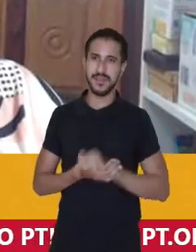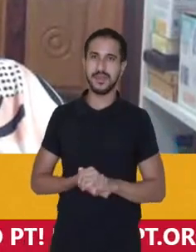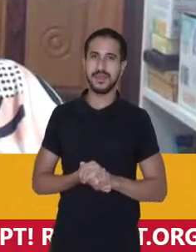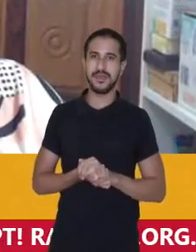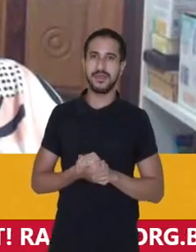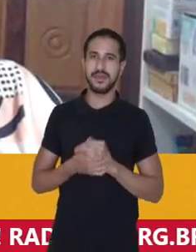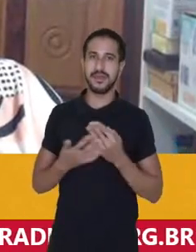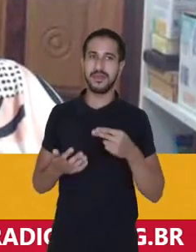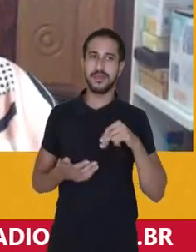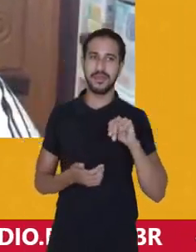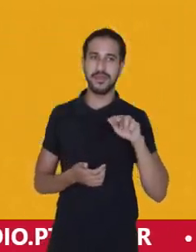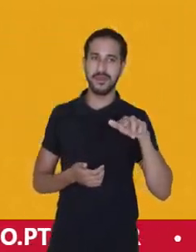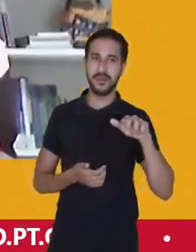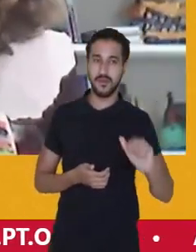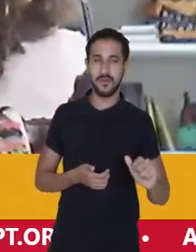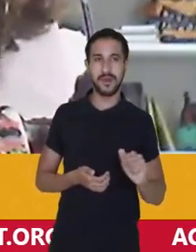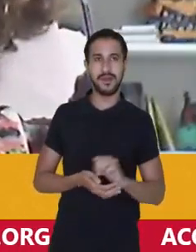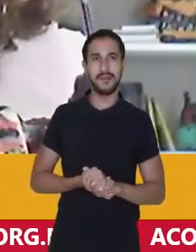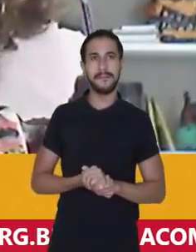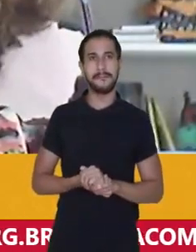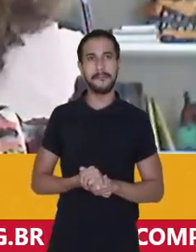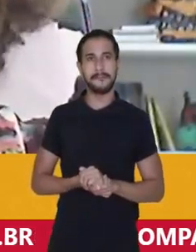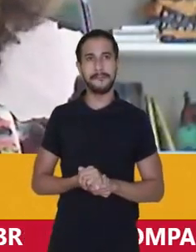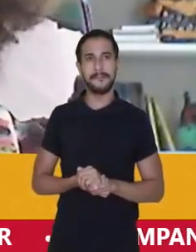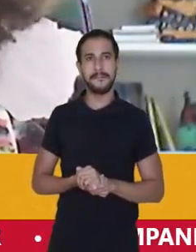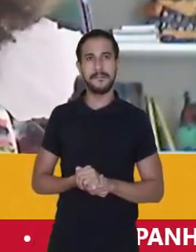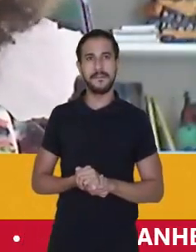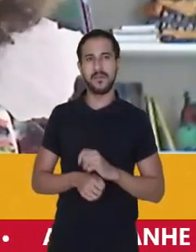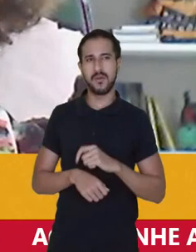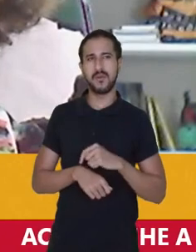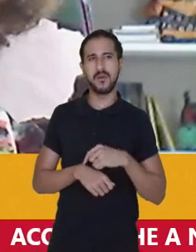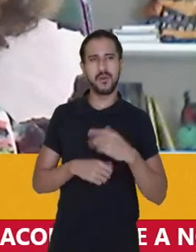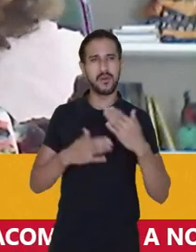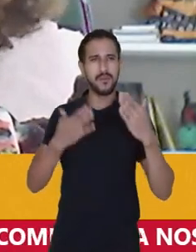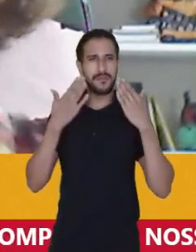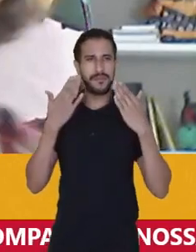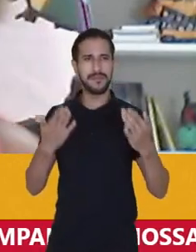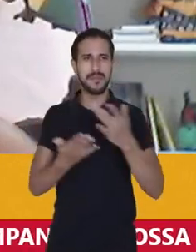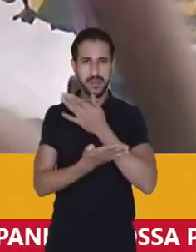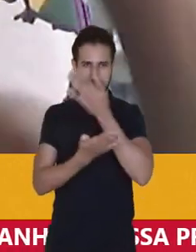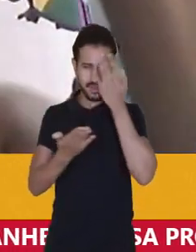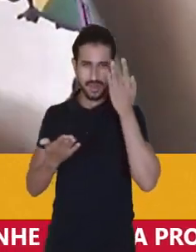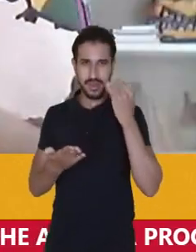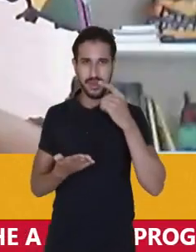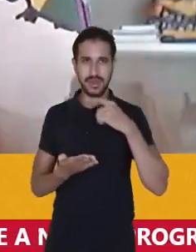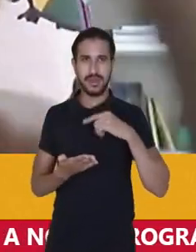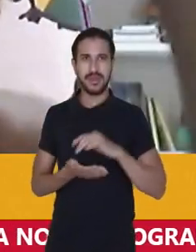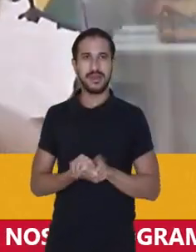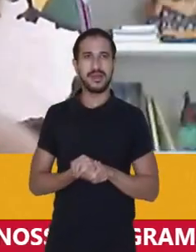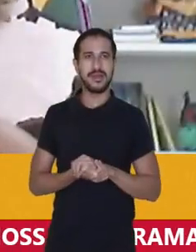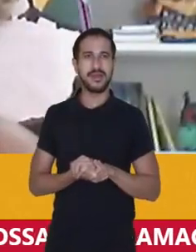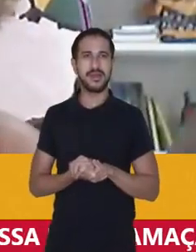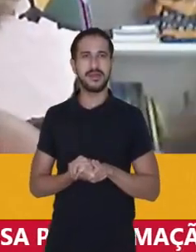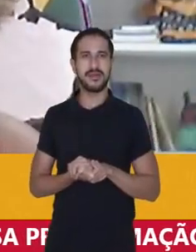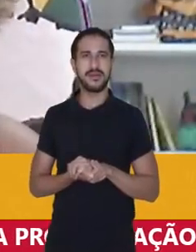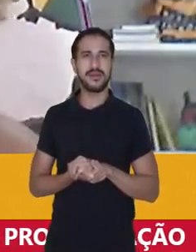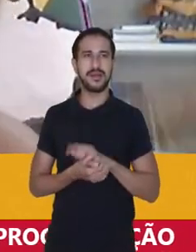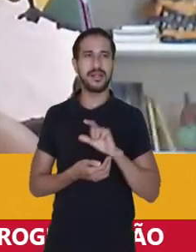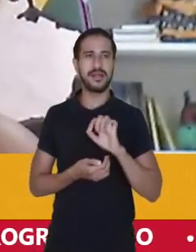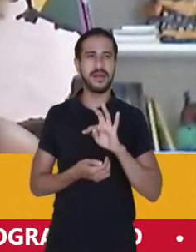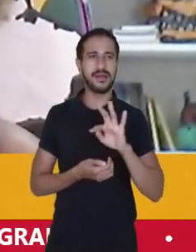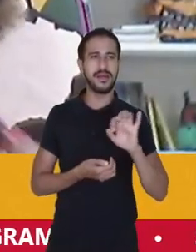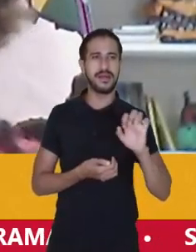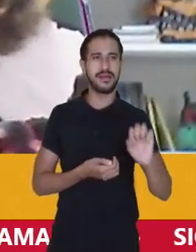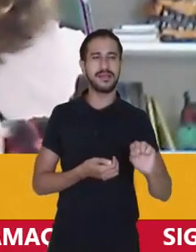Nilma, quando eu vou me apresentar para as pessoas, que elas ficam lendo o que está lá no Lattes, eu